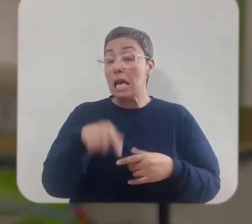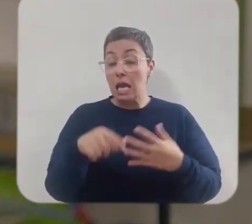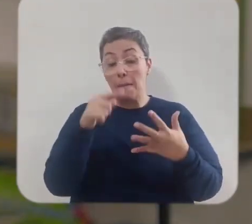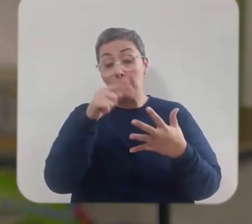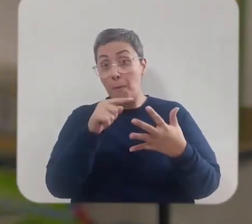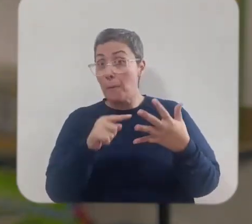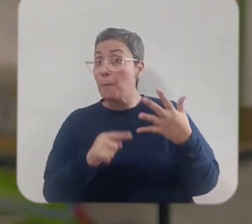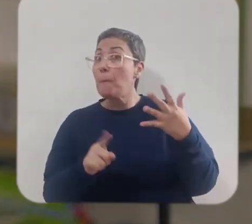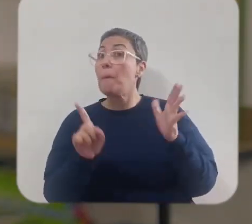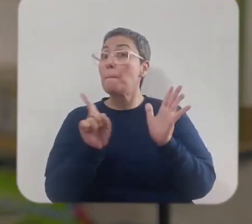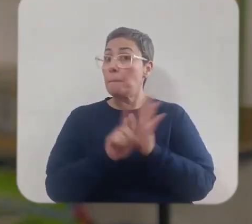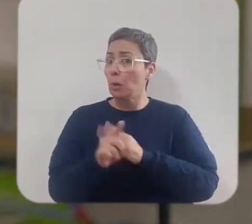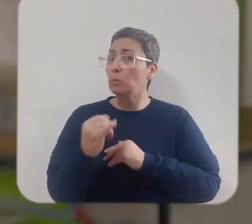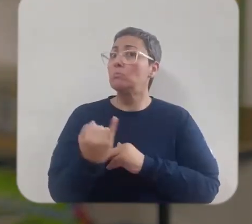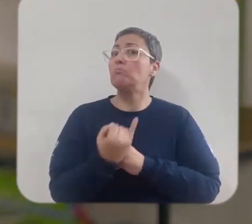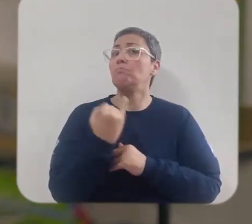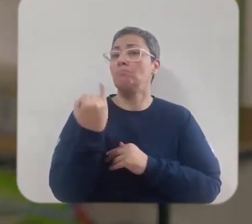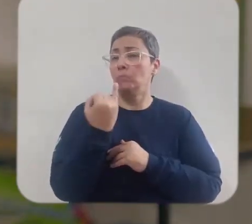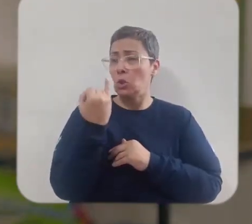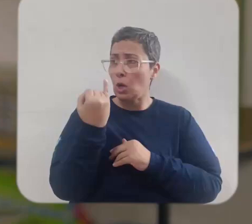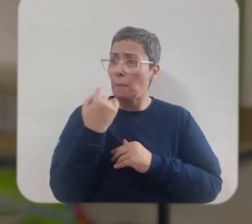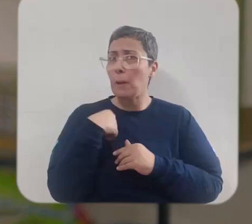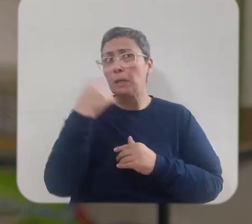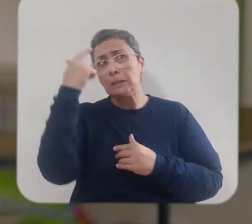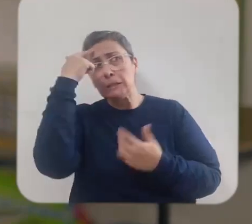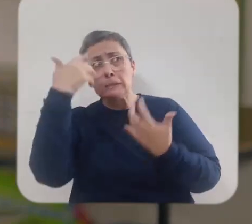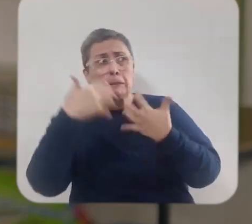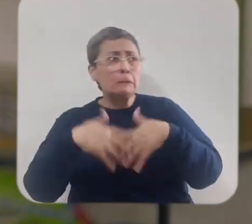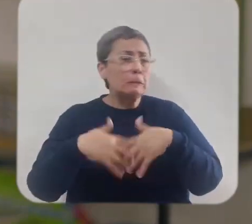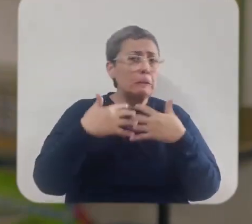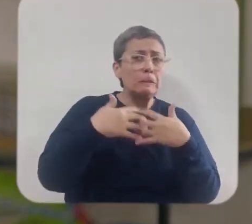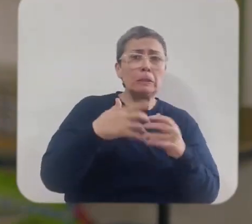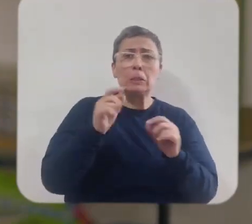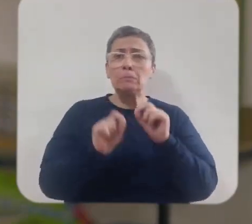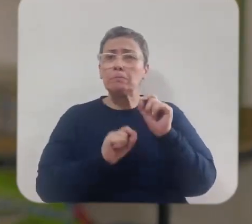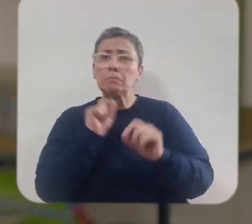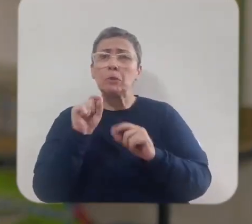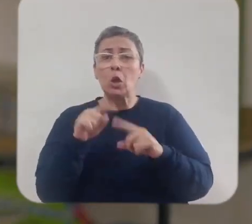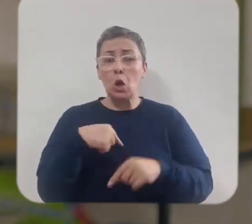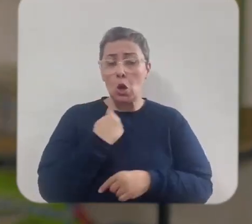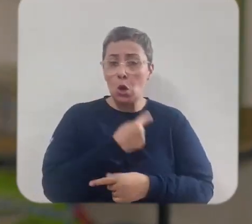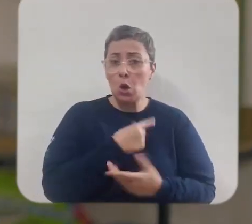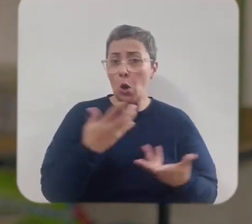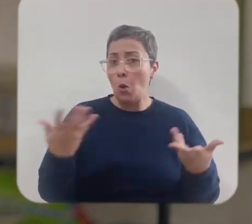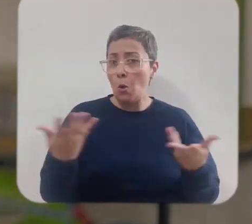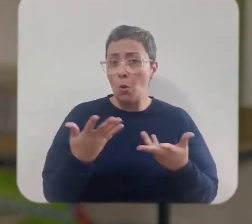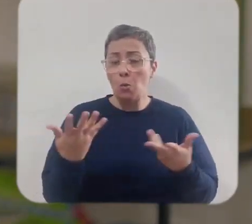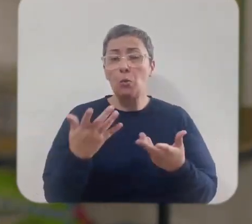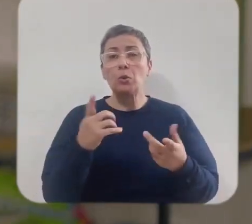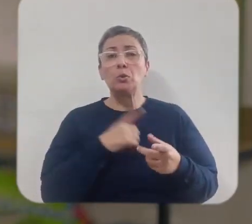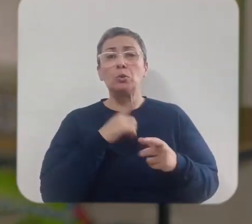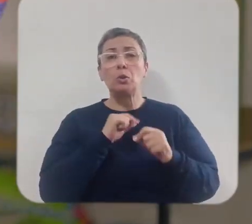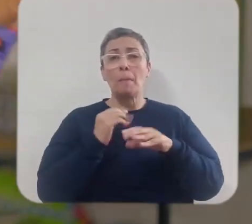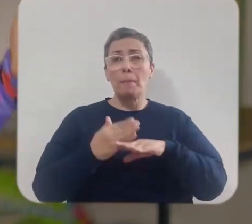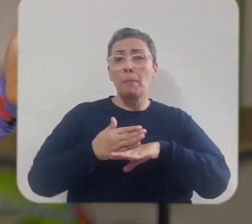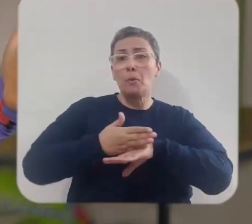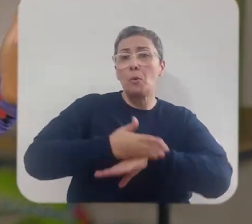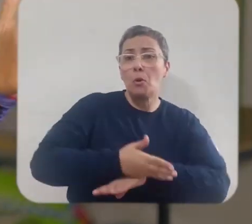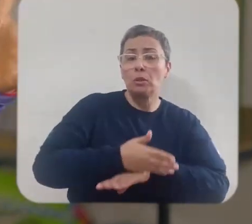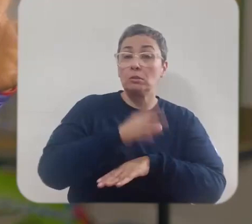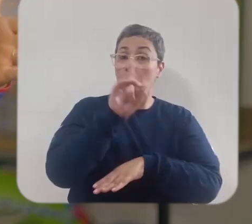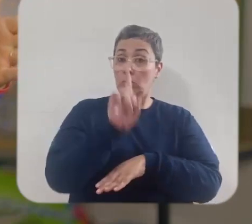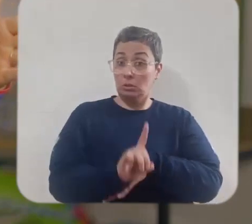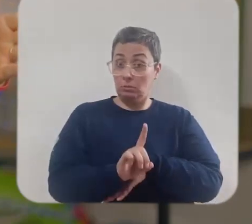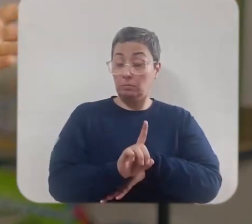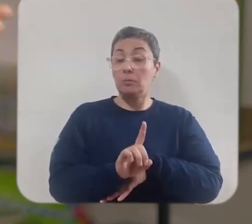Isso são questões importantes para a gente problematizar. Porque nós hoje temos o acesso